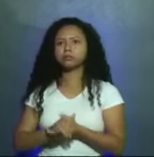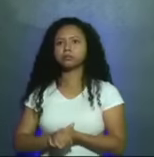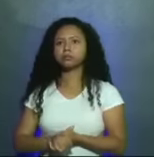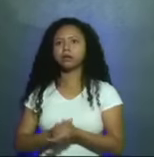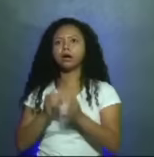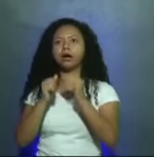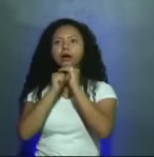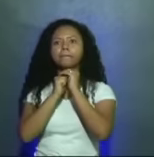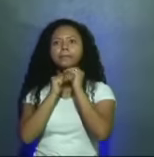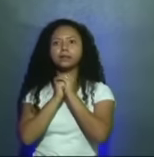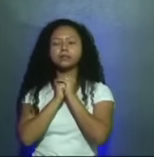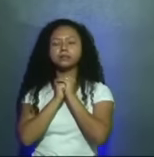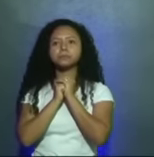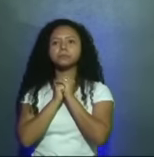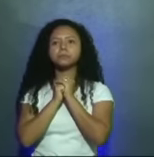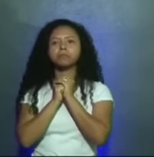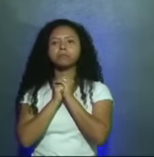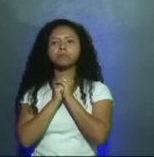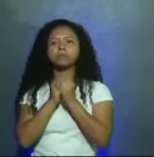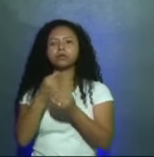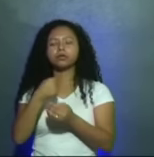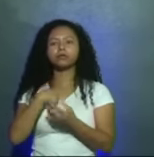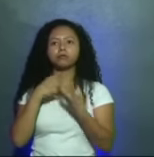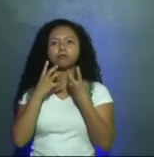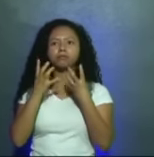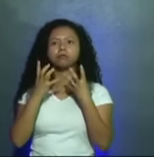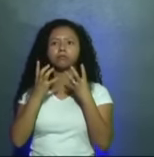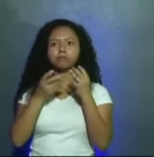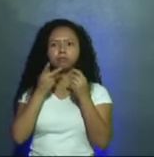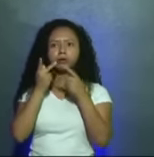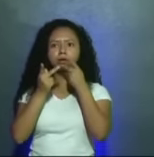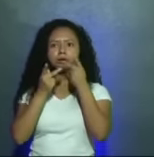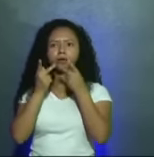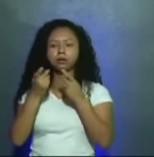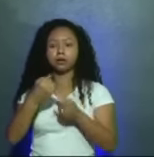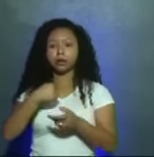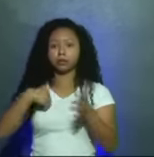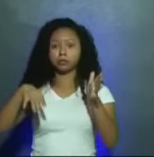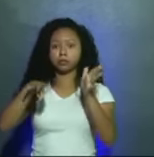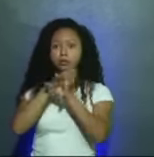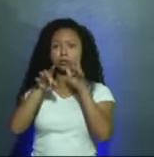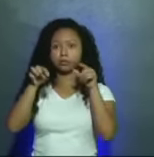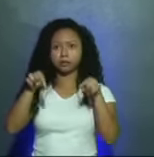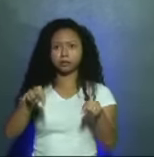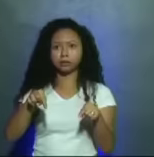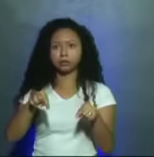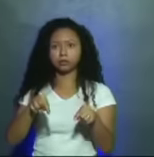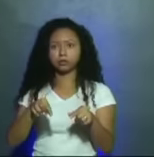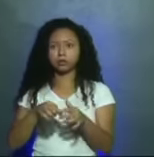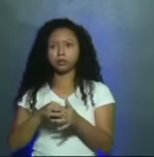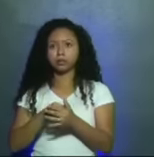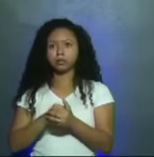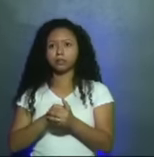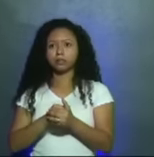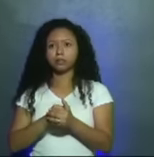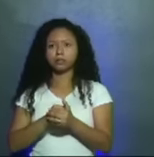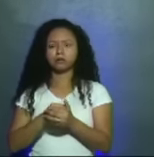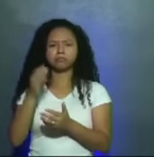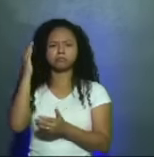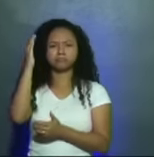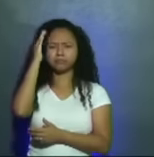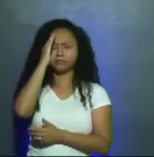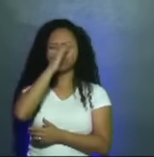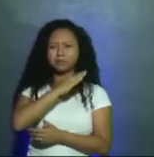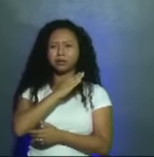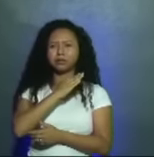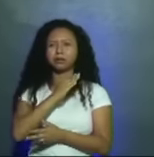Amém. Eu quero dizer que eu cheguei aqui, né? Passando muito mal